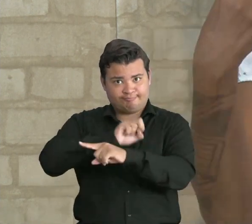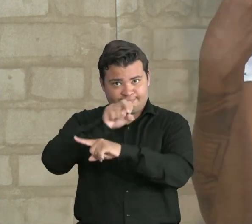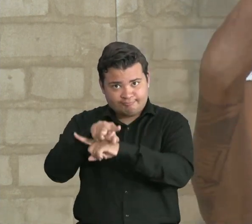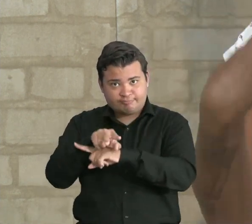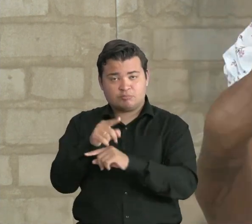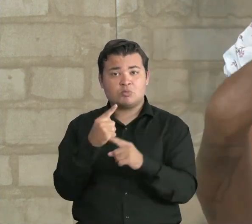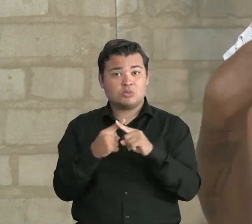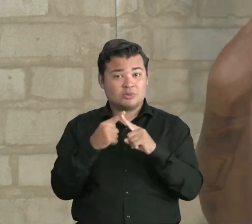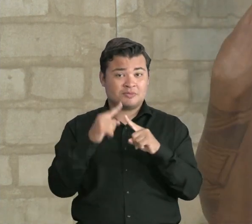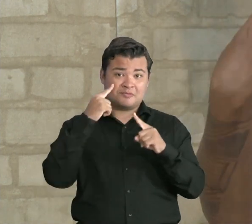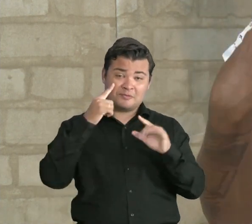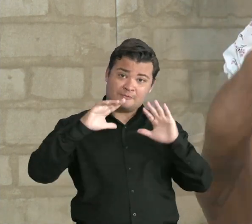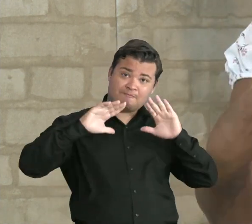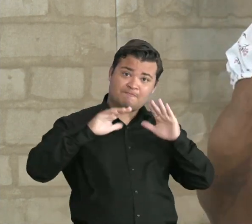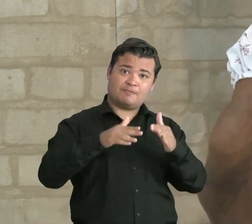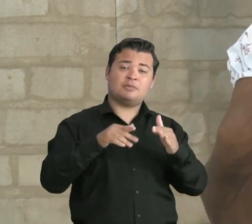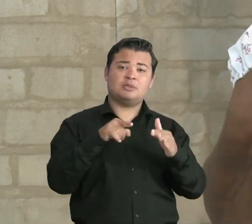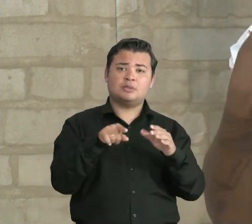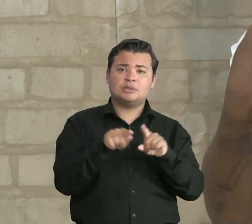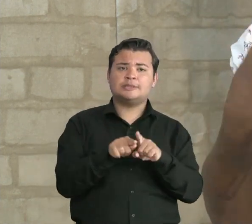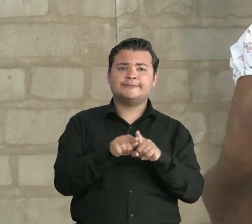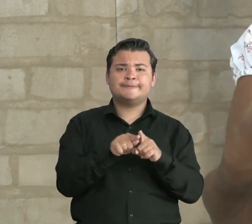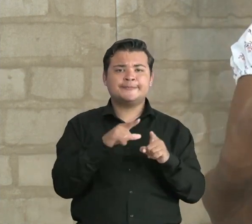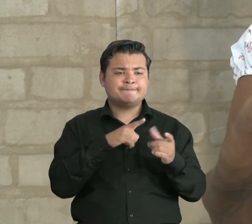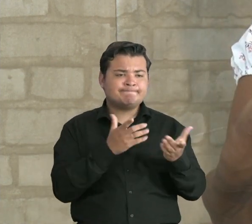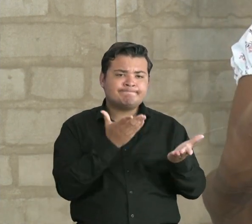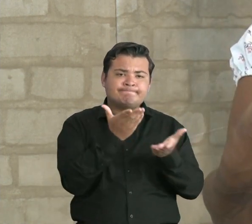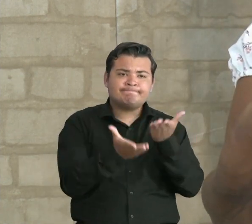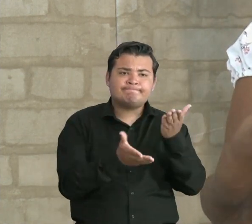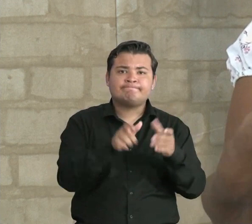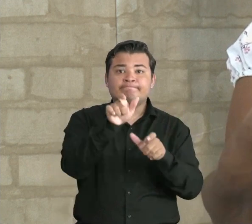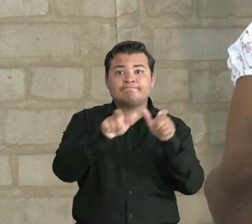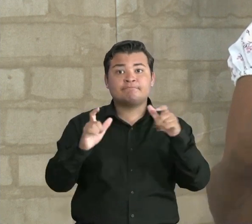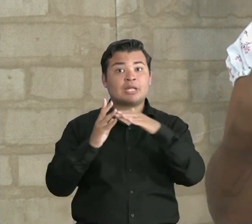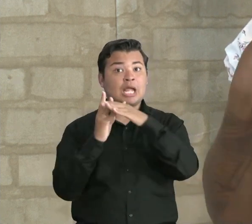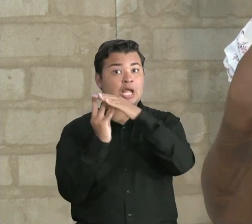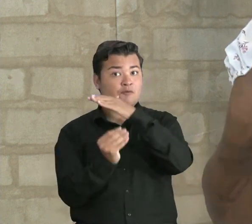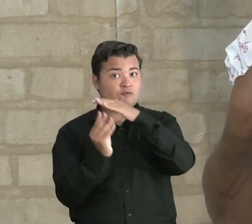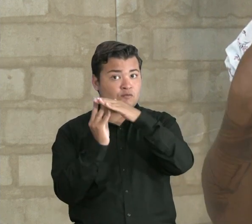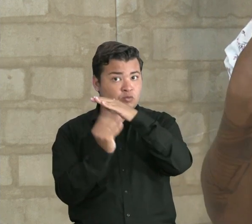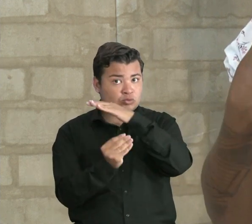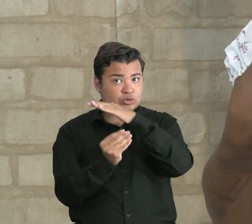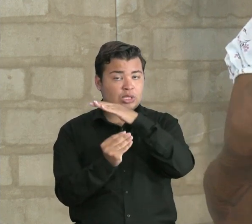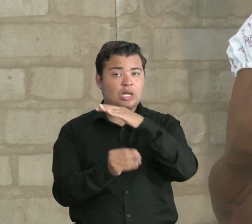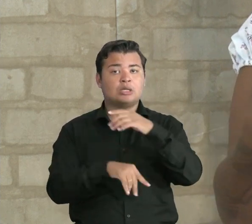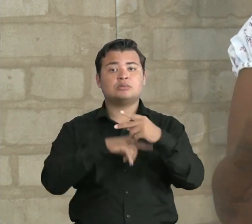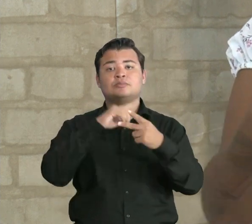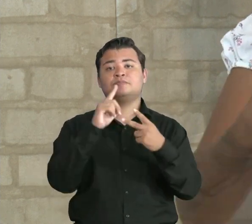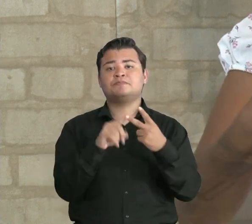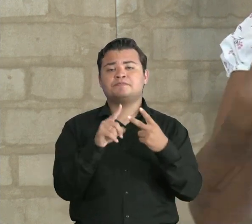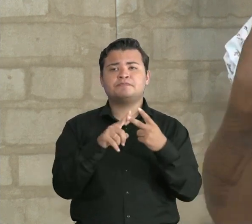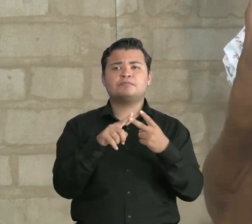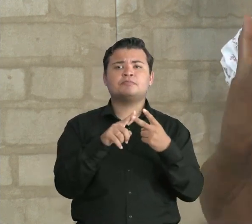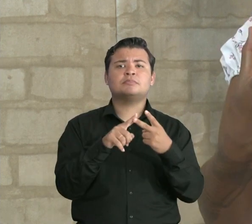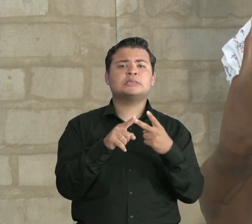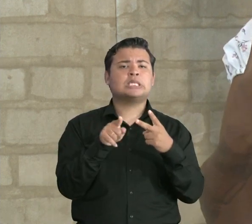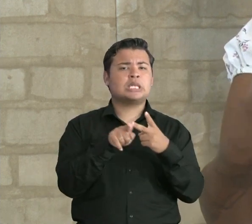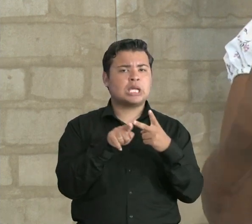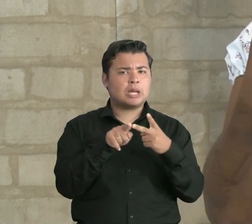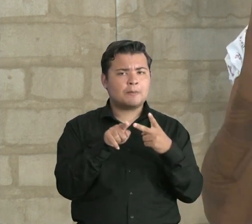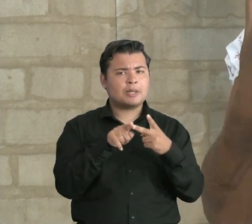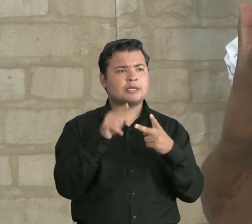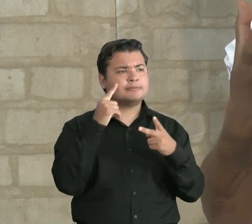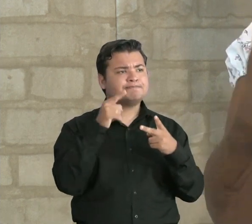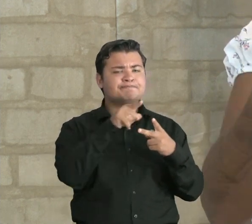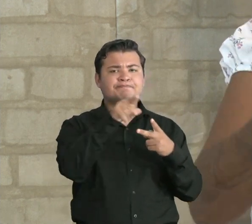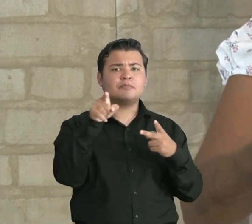mais específico e cuidadoso para as pessoas que são refugiadas, um olhar mais específico e atento